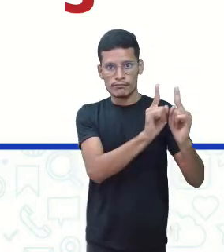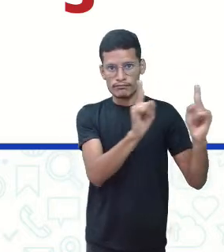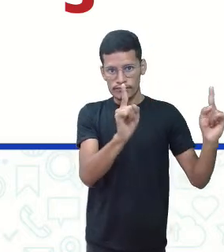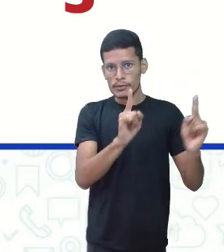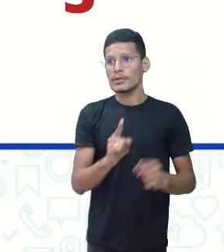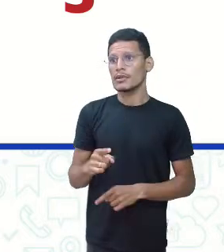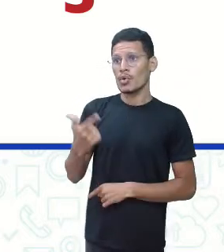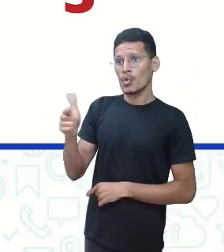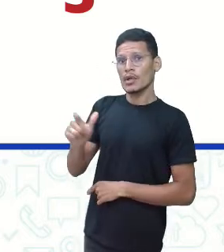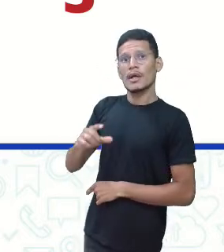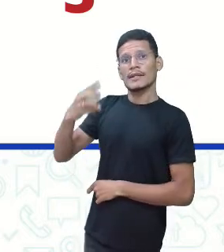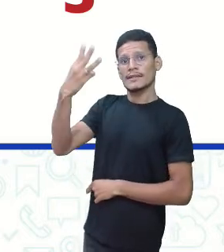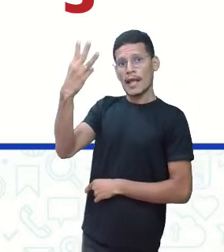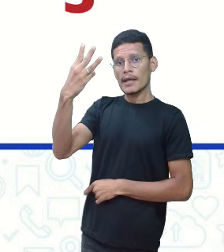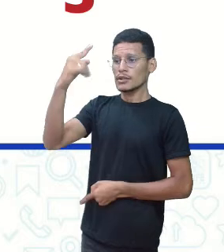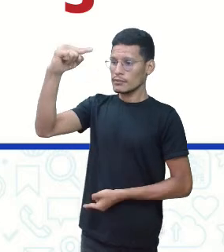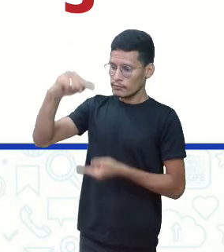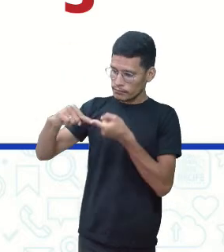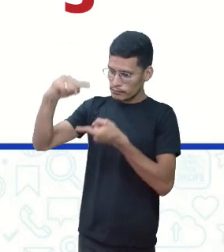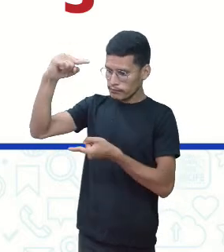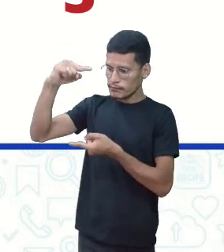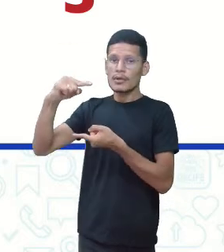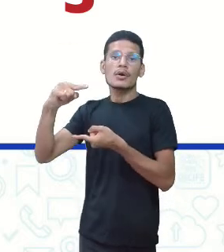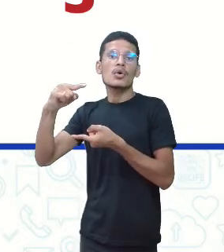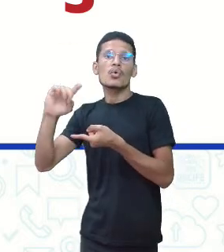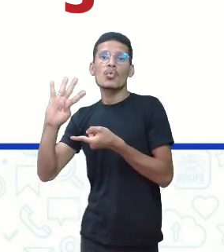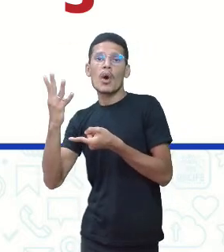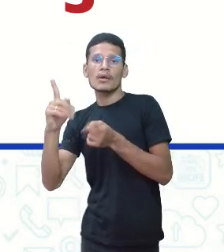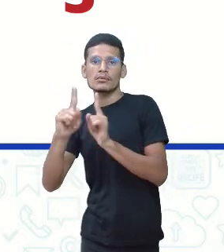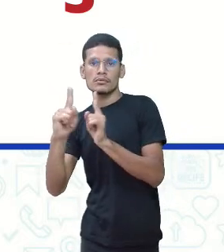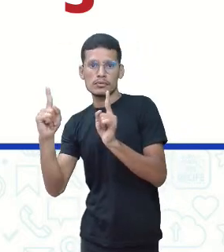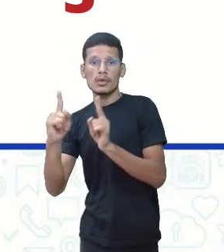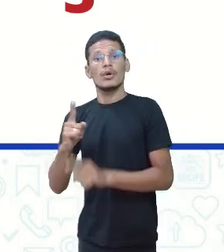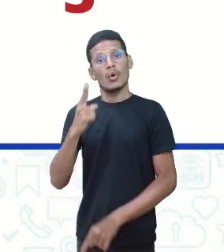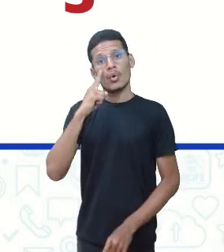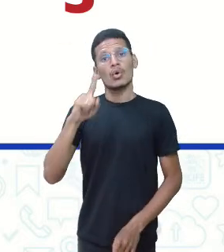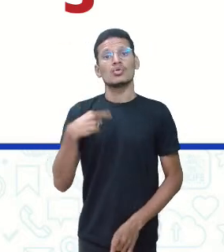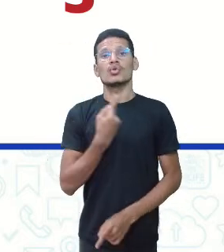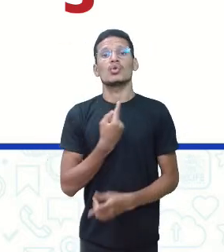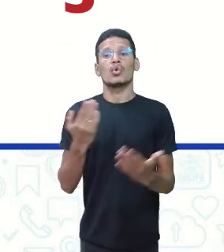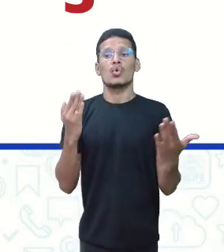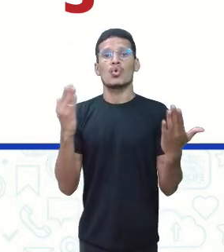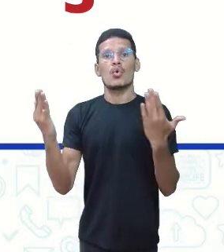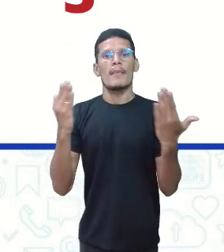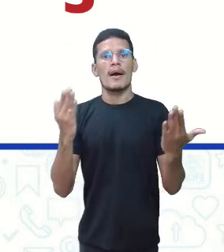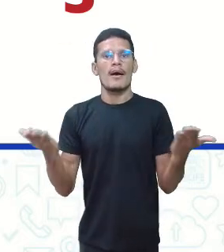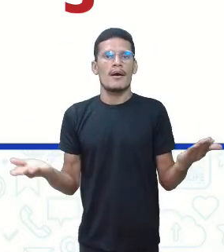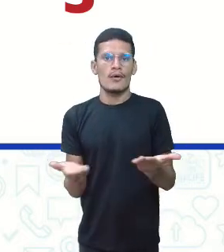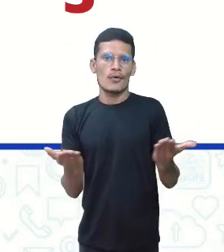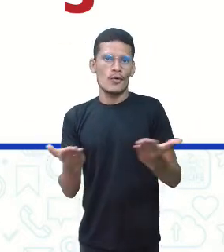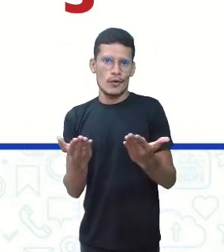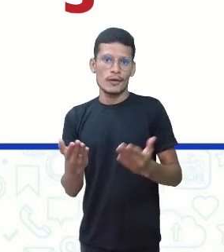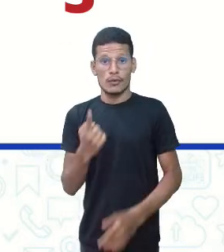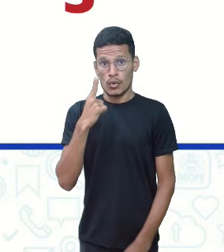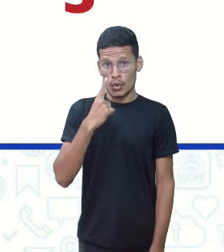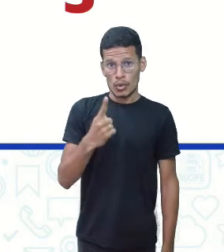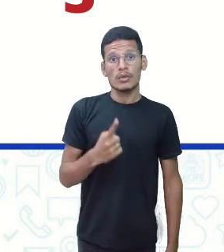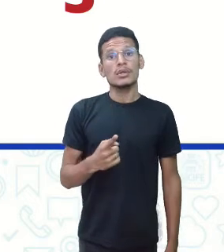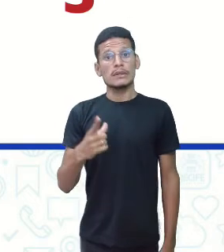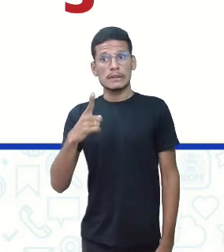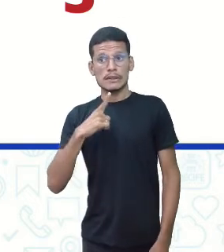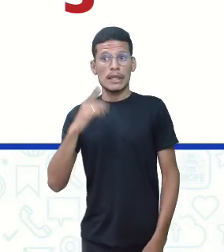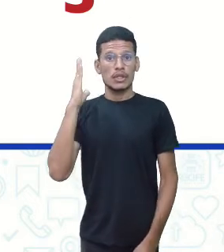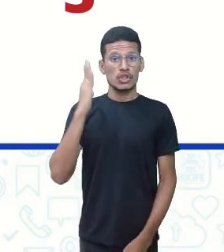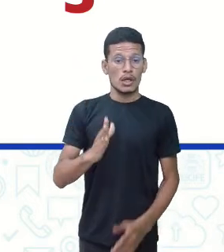Botei facinho, né? Para você já perceber de cara. Só que o que a gente vai fazer? A gente vai fazer a comparação dessas medidas, tá? Como a gente está